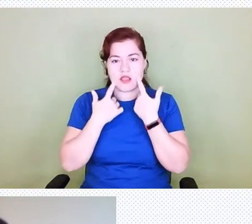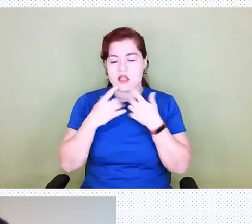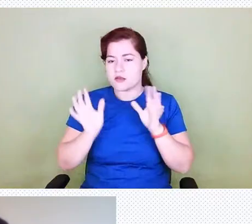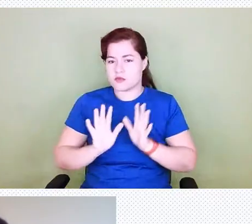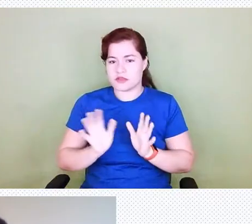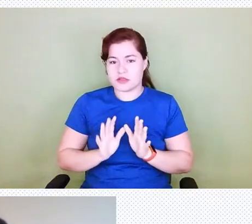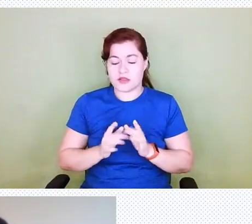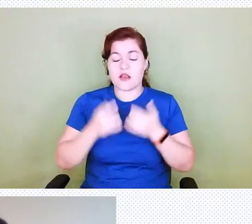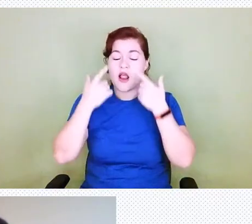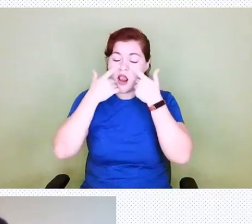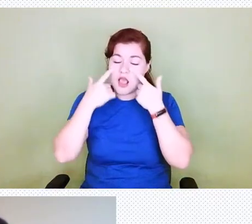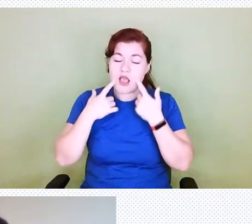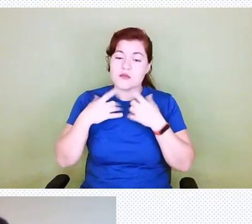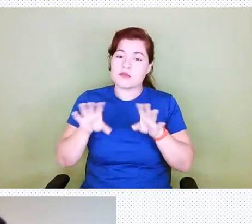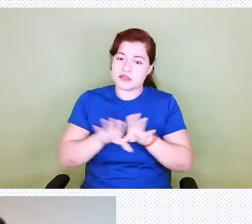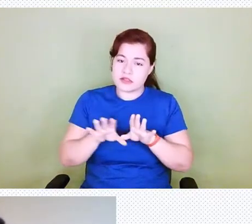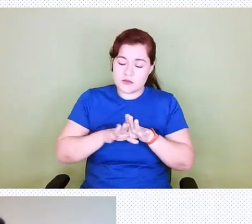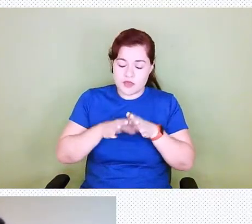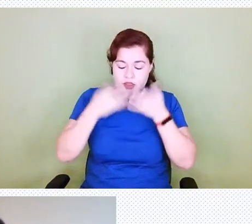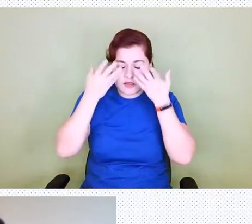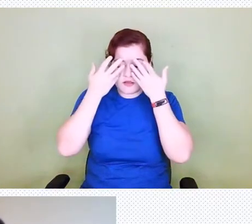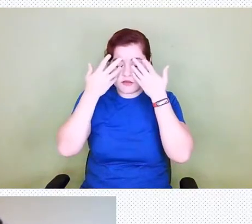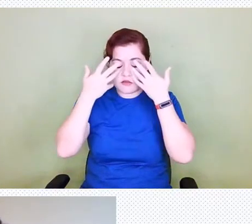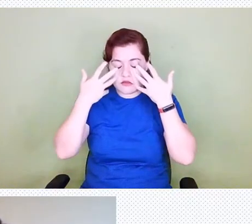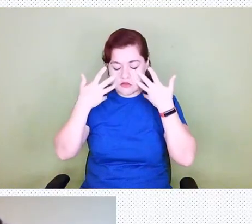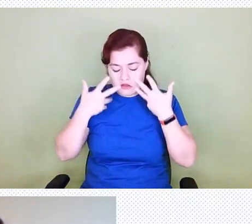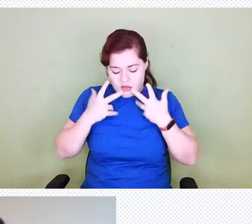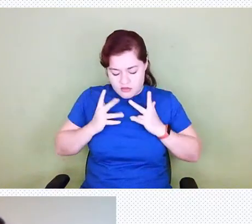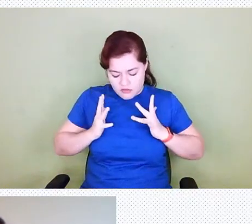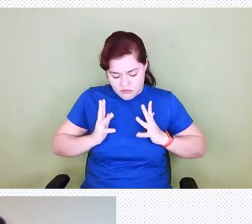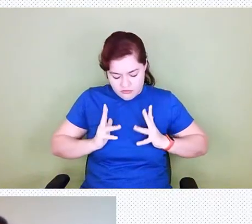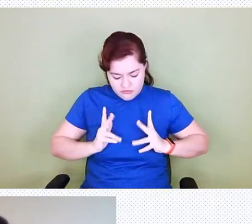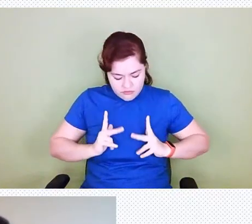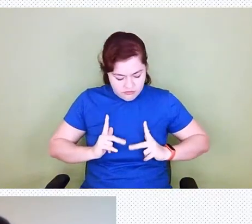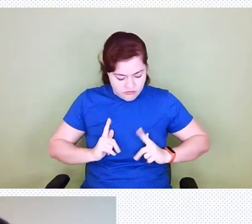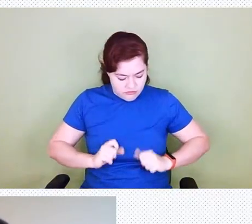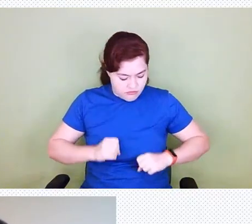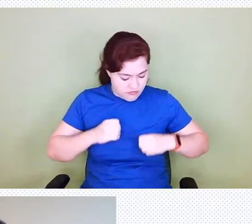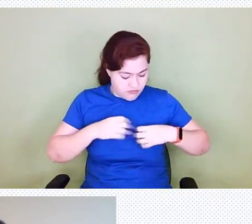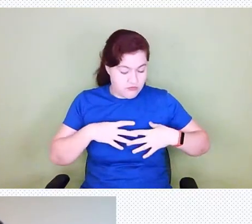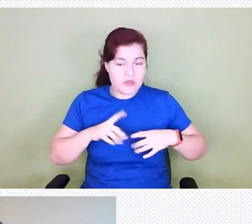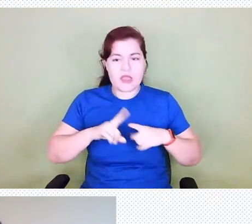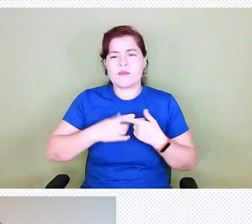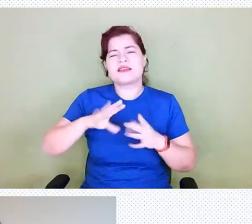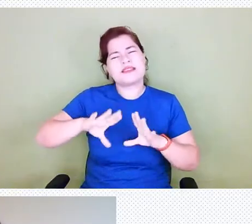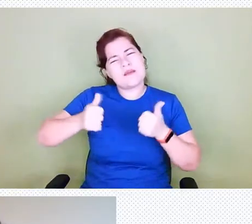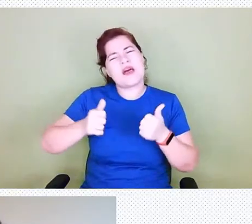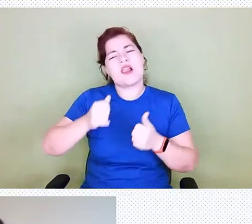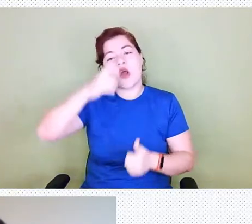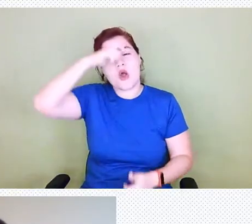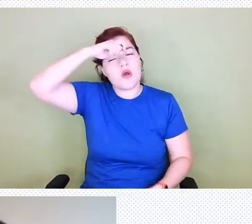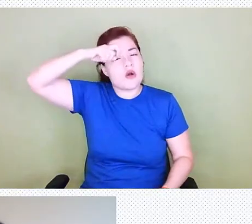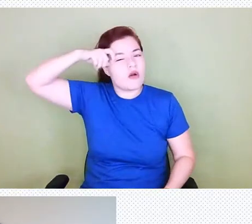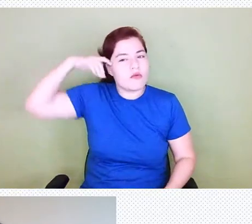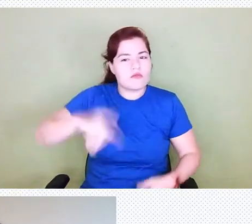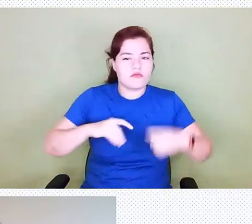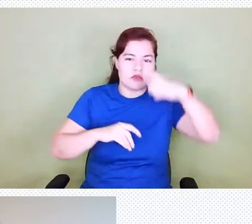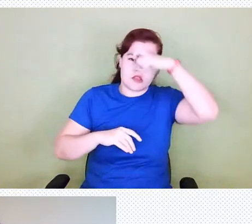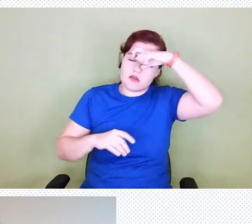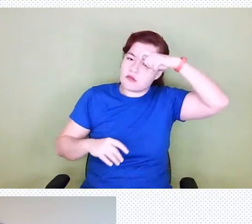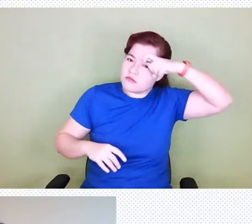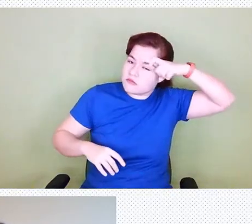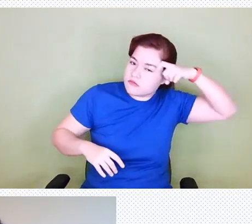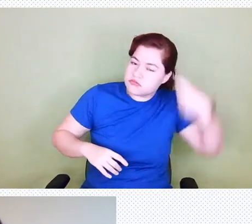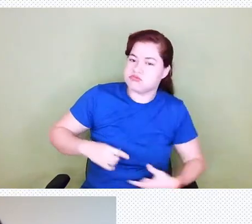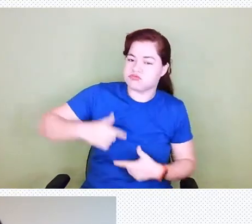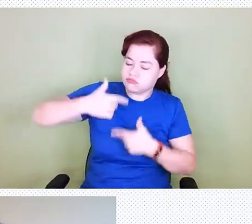vão irrigar o terreno, mas que seja melhor pelo suor do trabalho, pelo esforço que